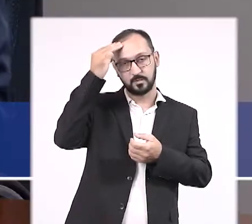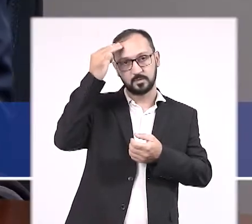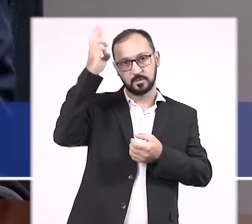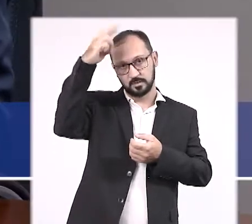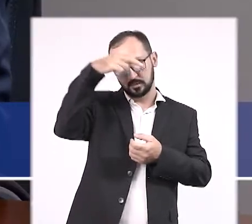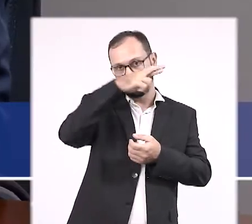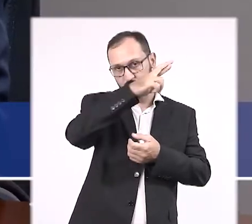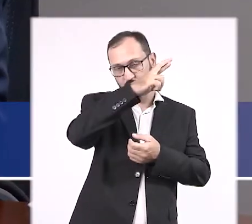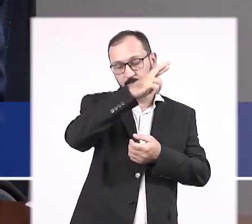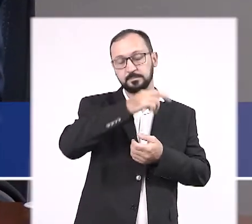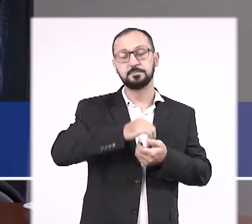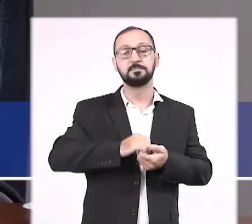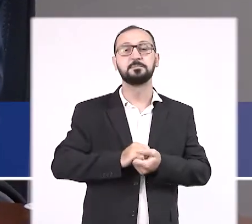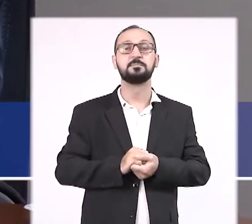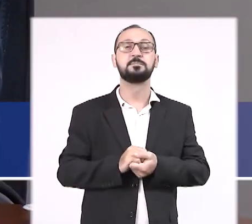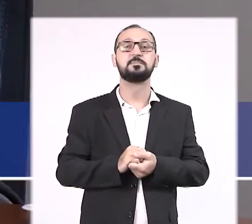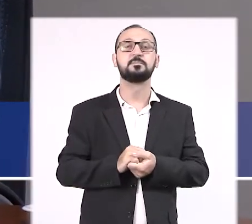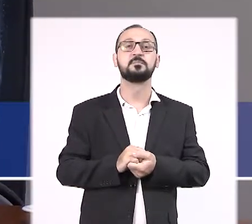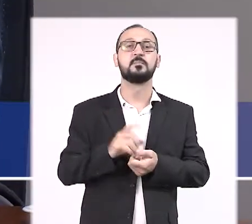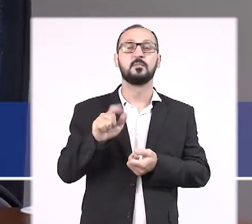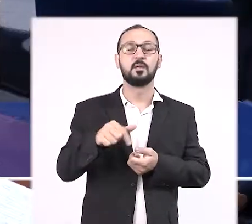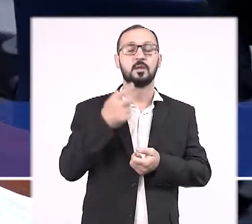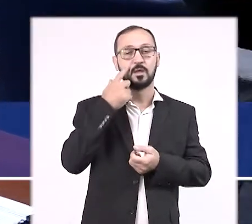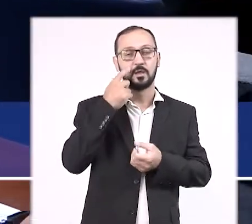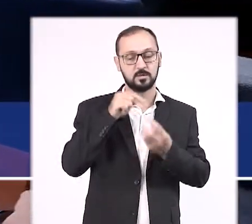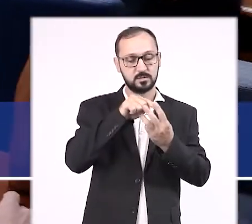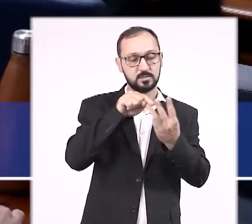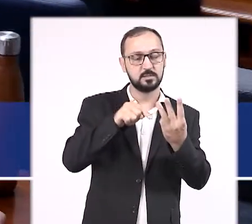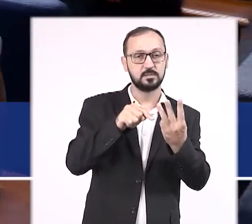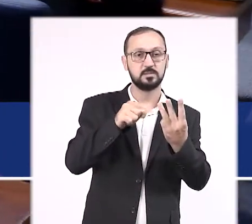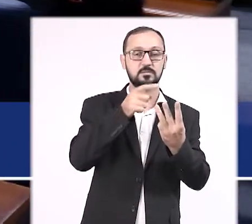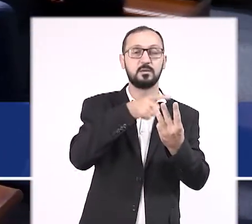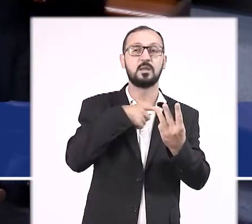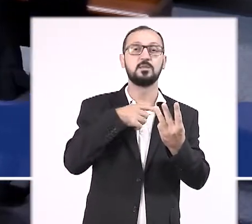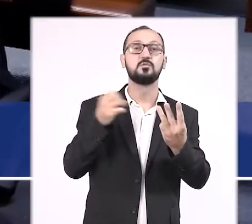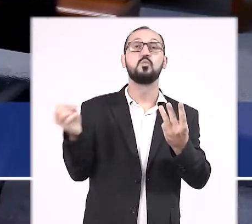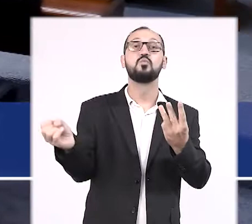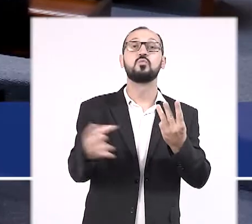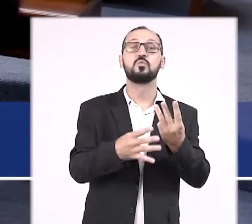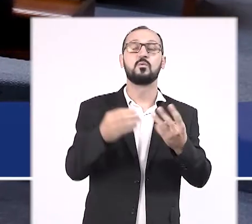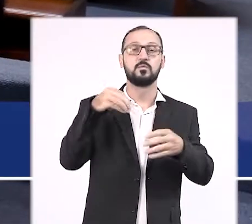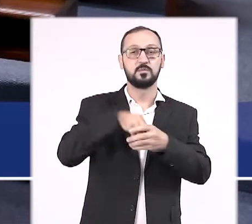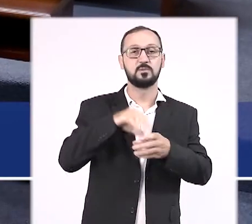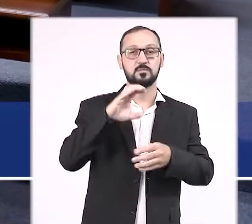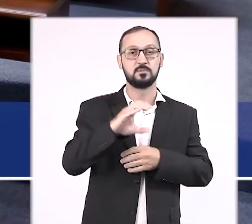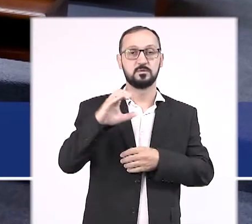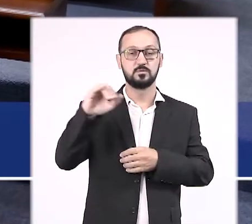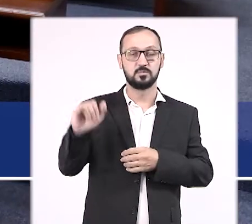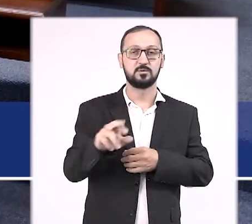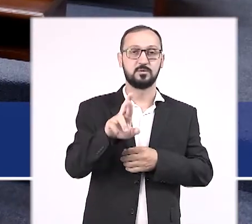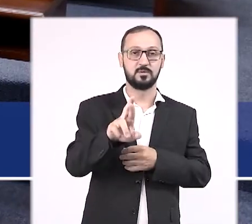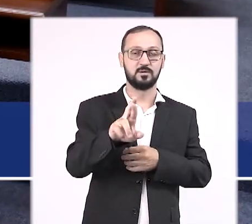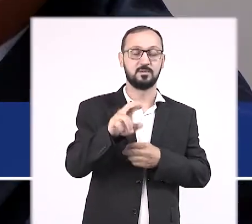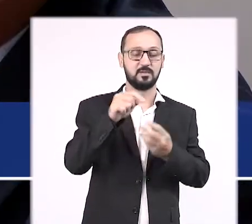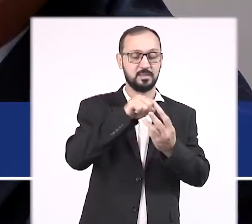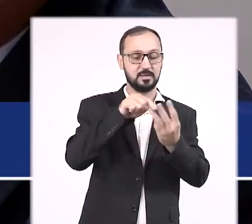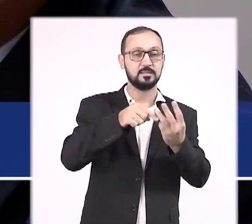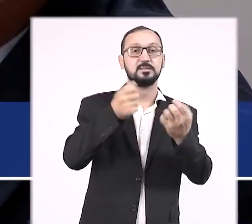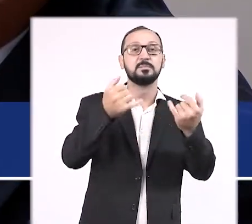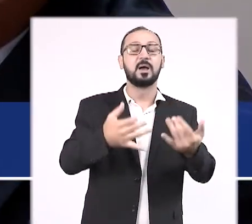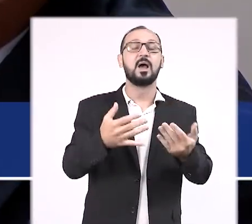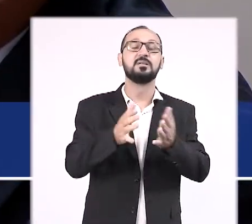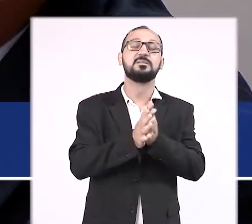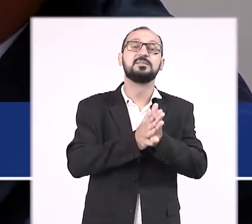PP e Rinaldo Modesto, do PSDB, são as mudanças da Comissão de Constituição, Justiça e Redação.